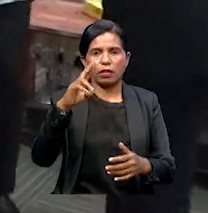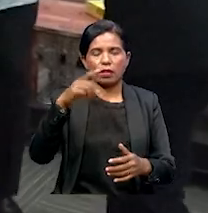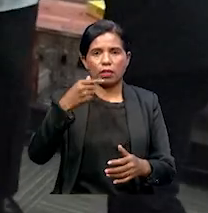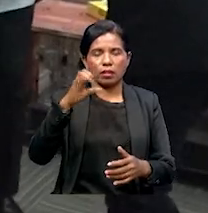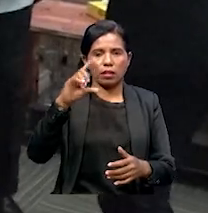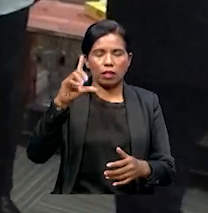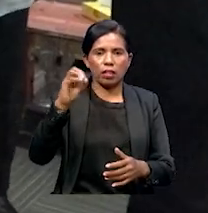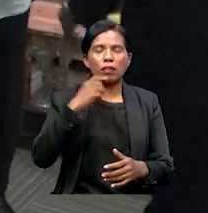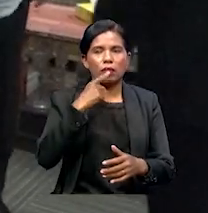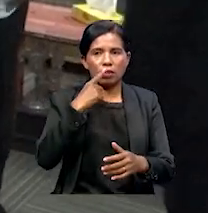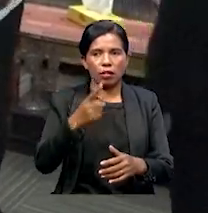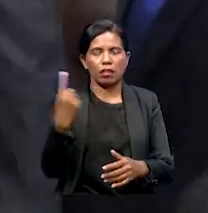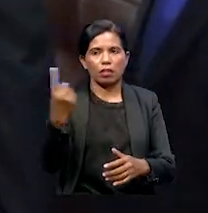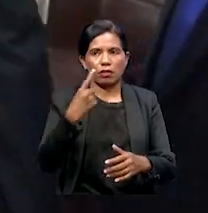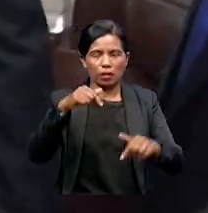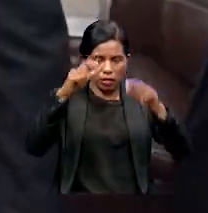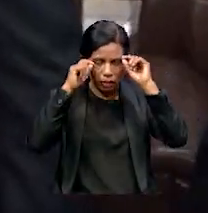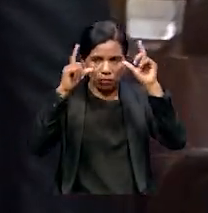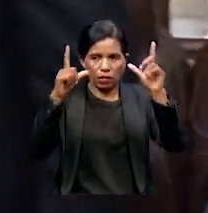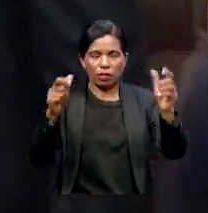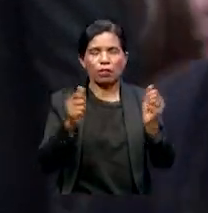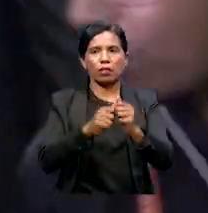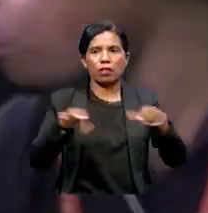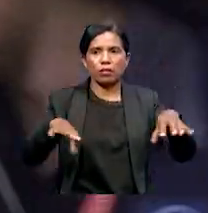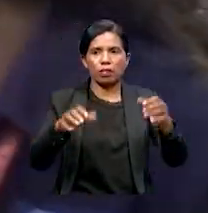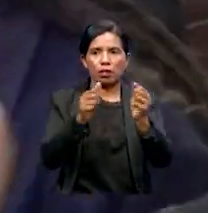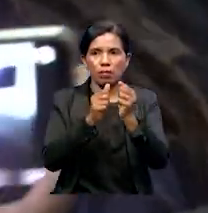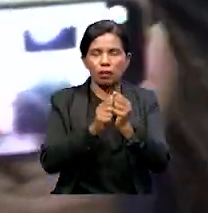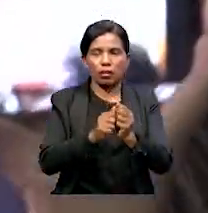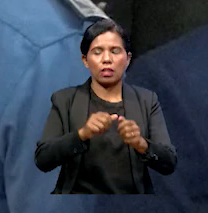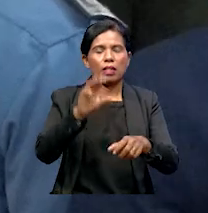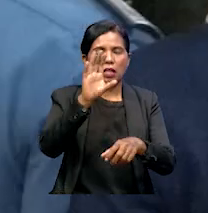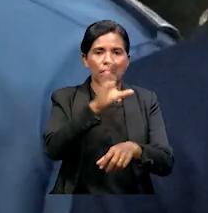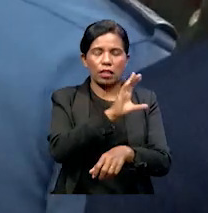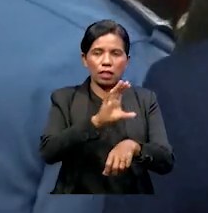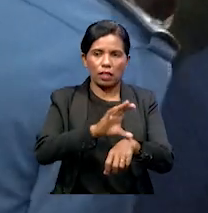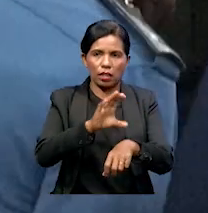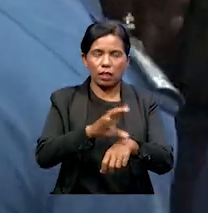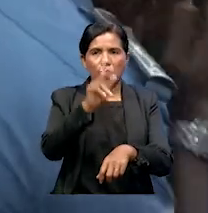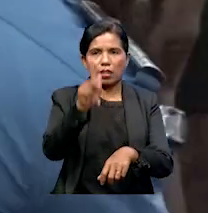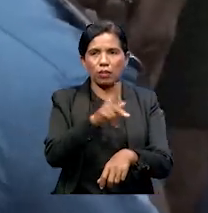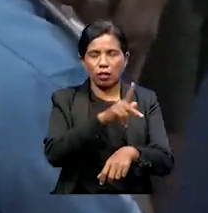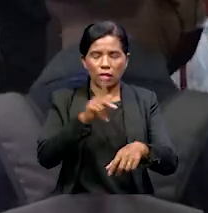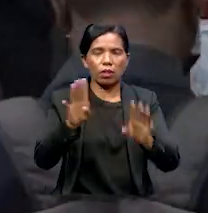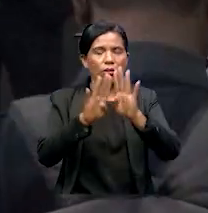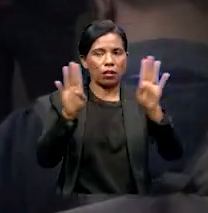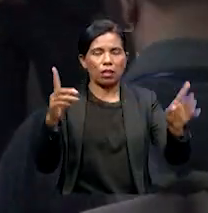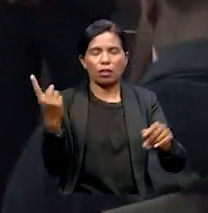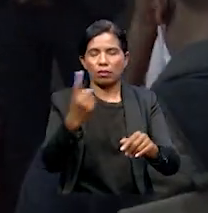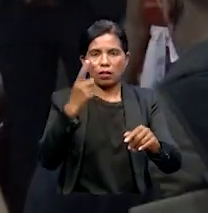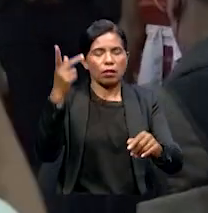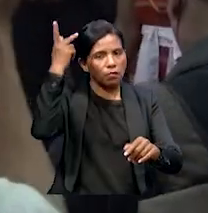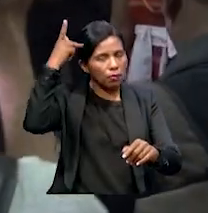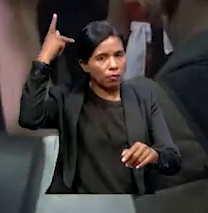Hateten, Helena Fatin e Timor-Leste, colabora apoio CNAR Igreja Católica União, na cloque na Fatin ba Papa Francisco,